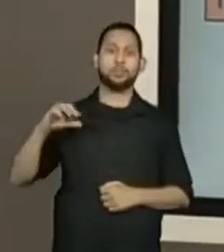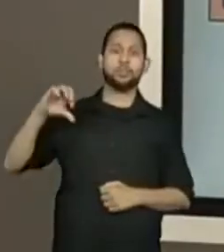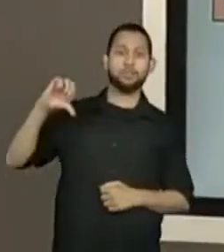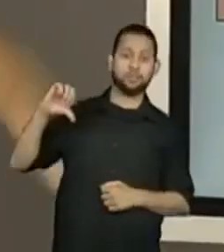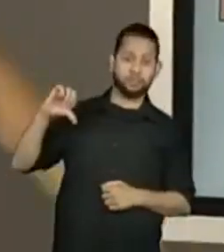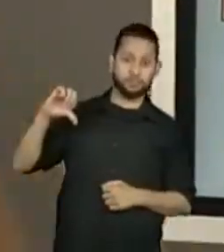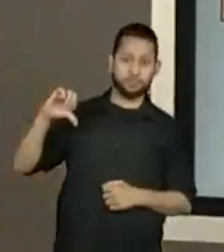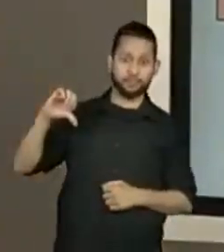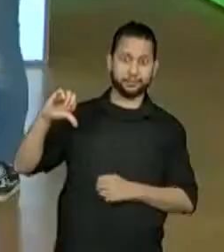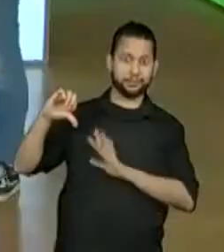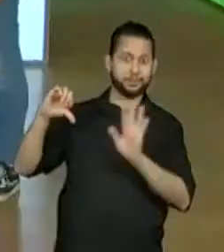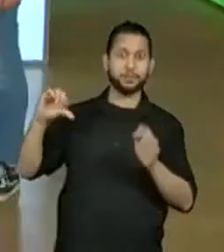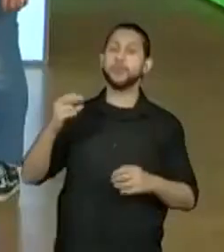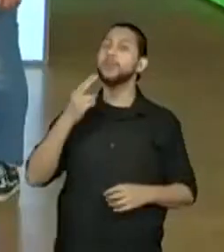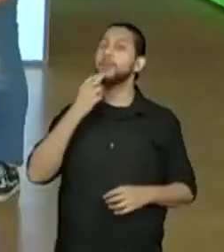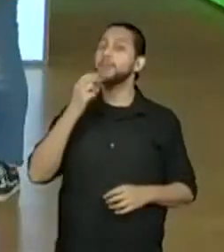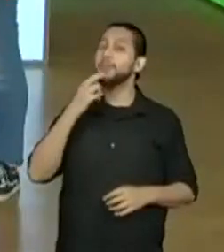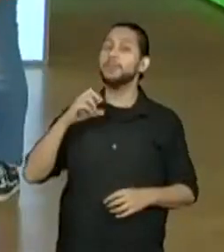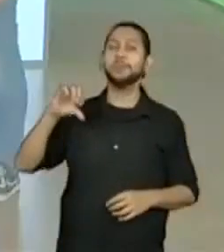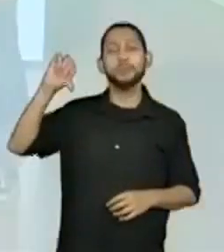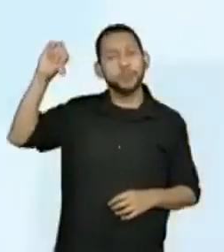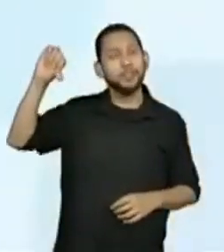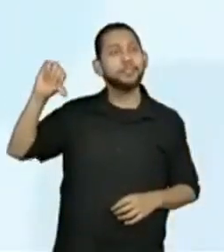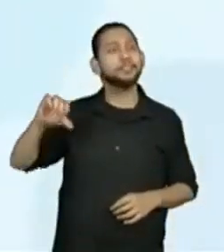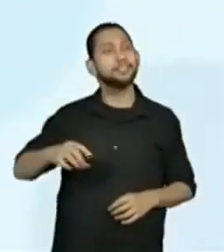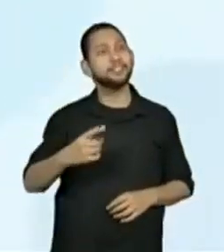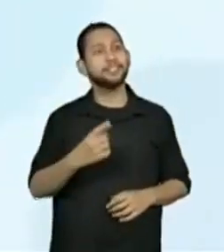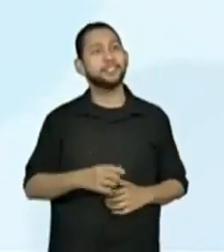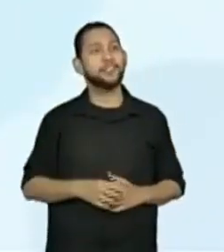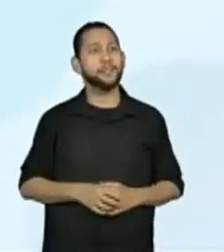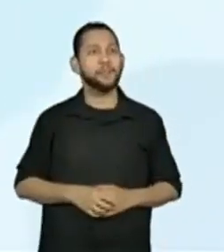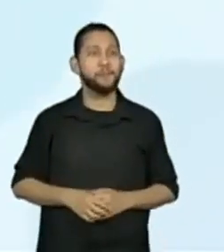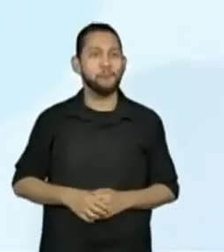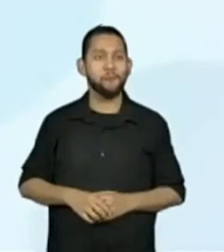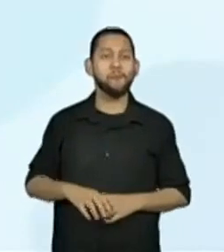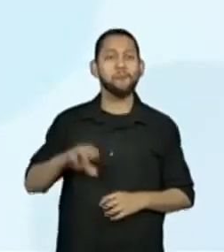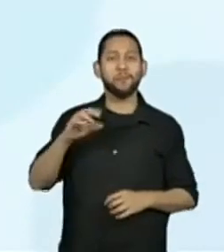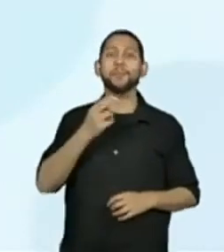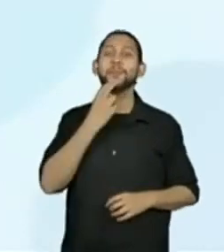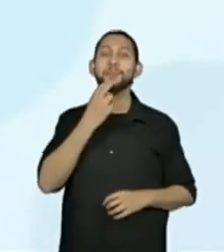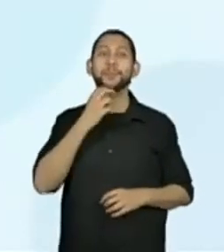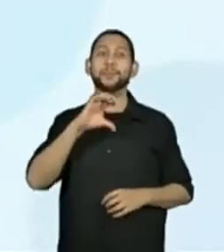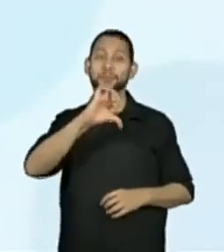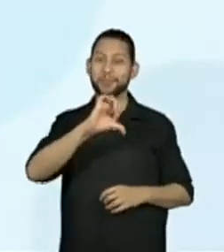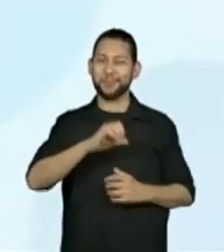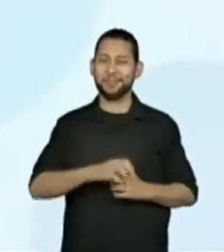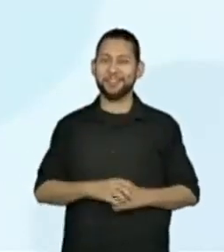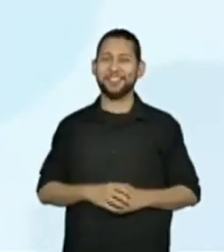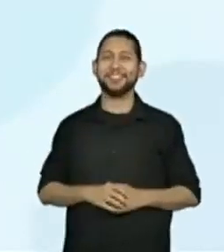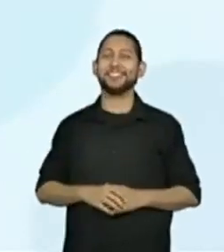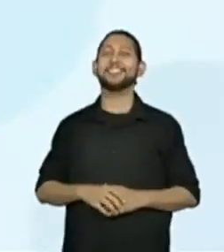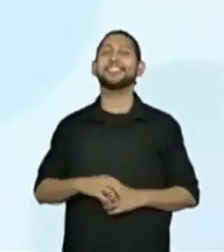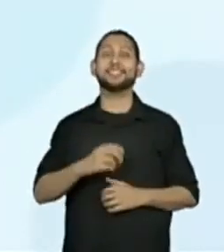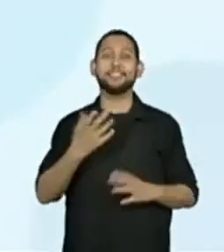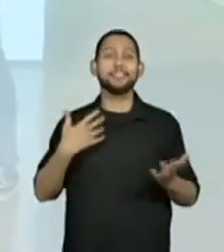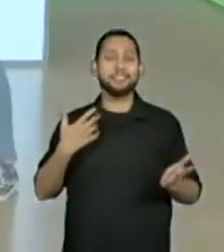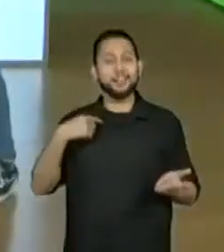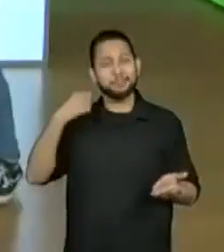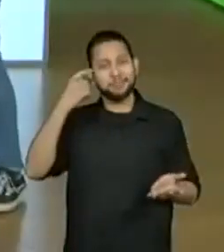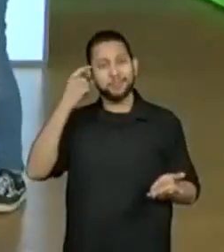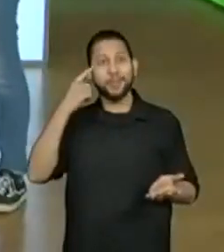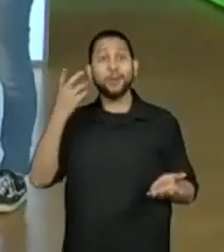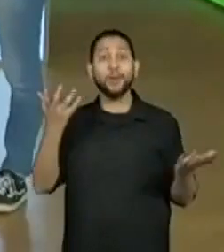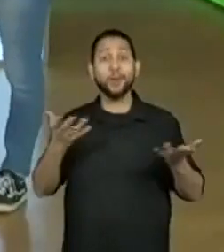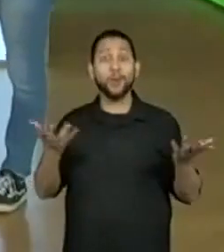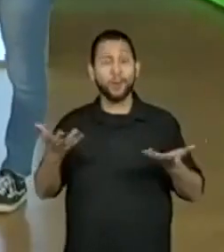com 9. Pronto. Opa, não, aqui embaixo. Quase. Ela está tão habituada em marcar o erro que ela já ia marcar. Agora